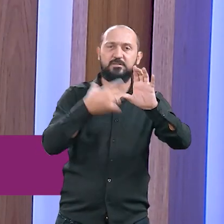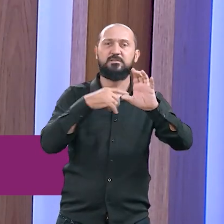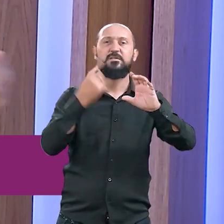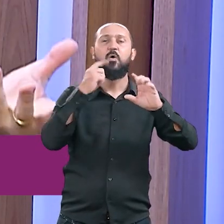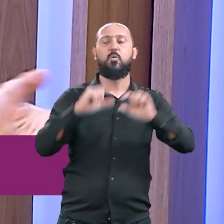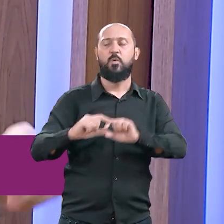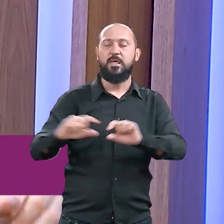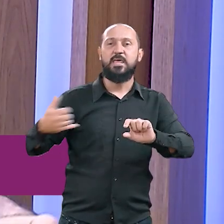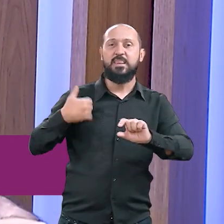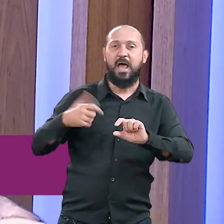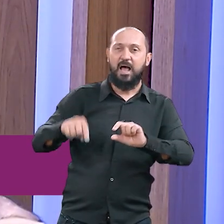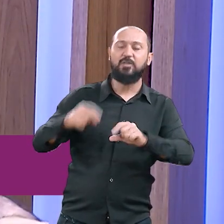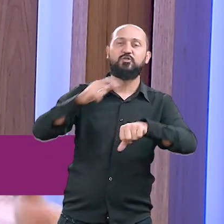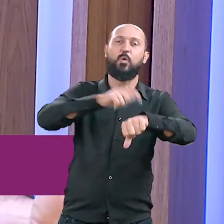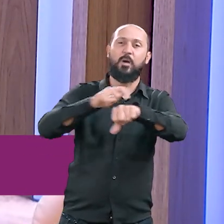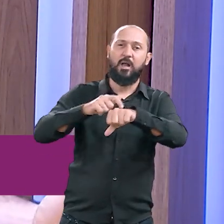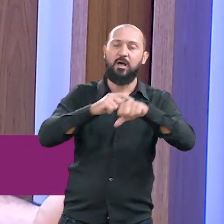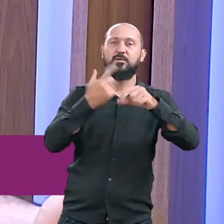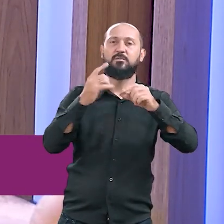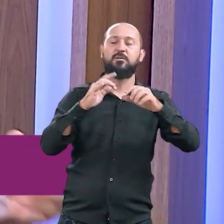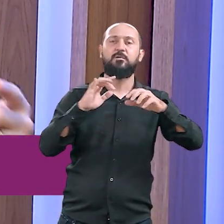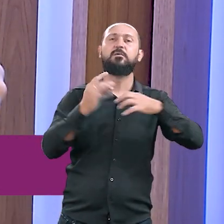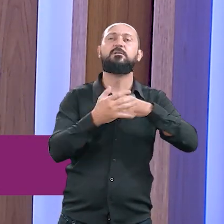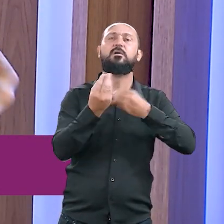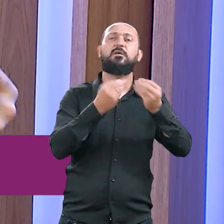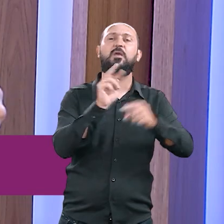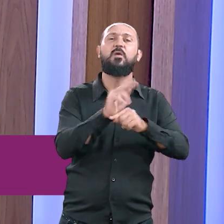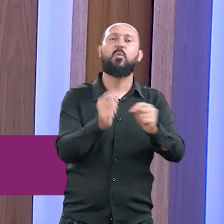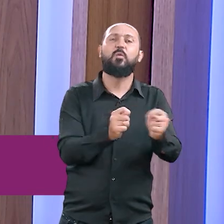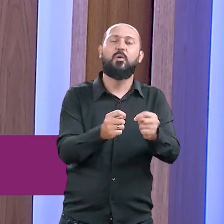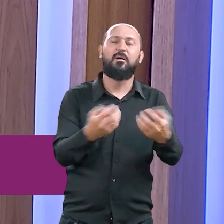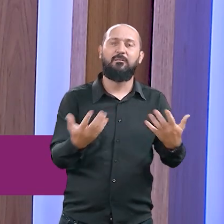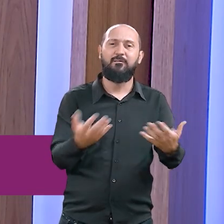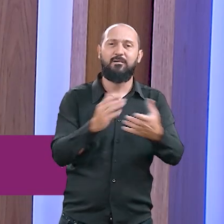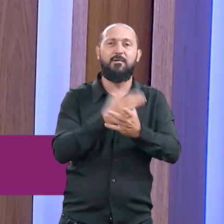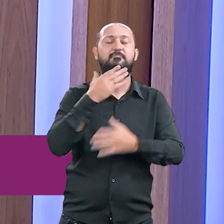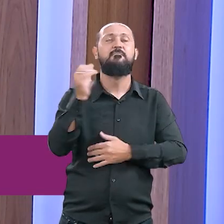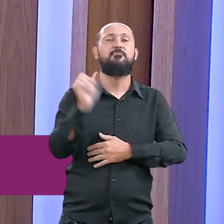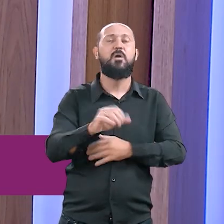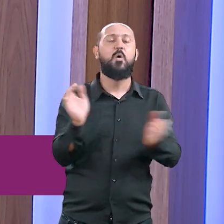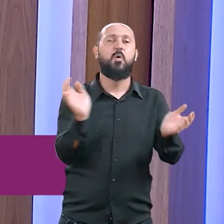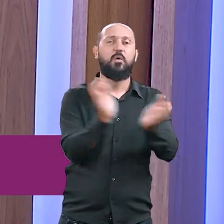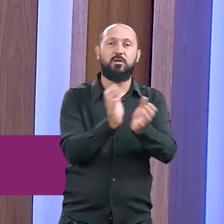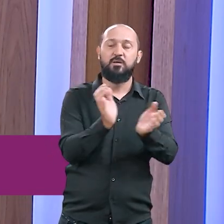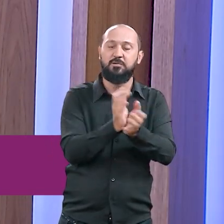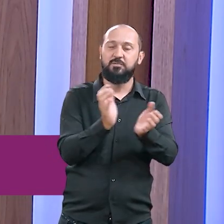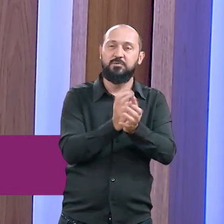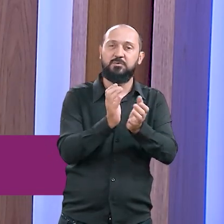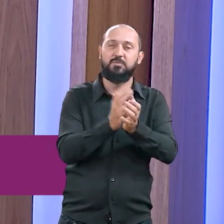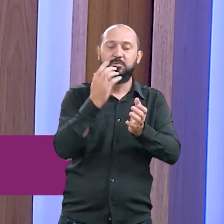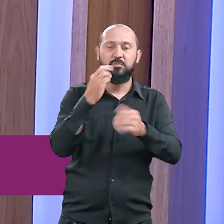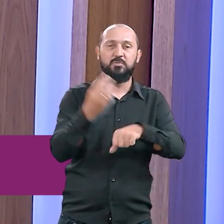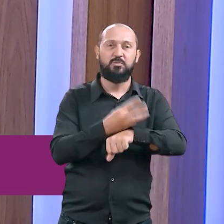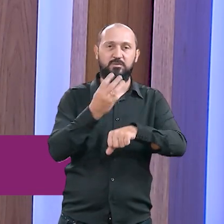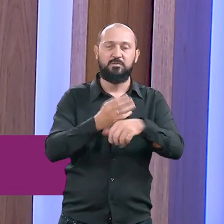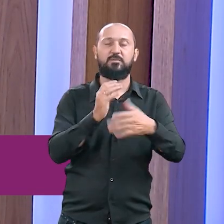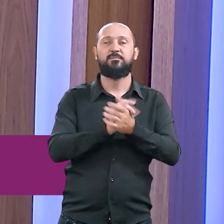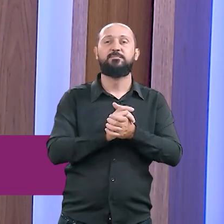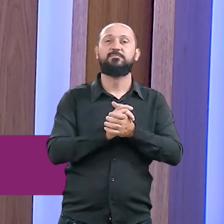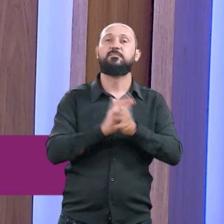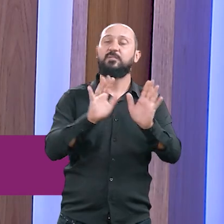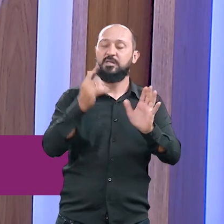do discurso que você vai elaborar, você não acabar usando informações desatualizadas ou imprecisas. Essa é a postura do profissional qualificado,